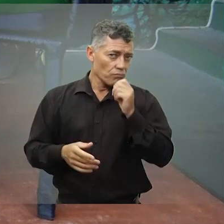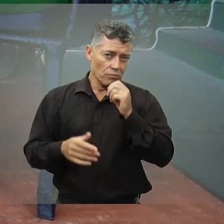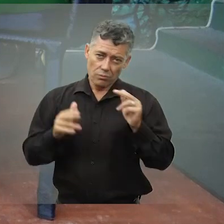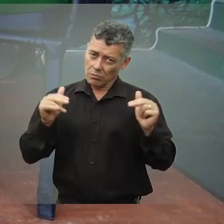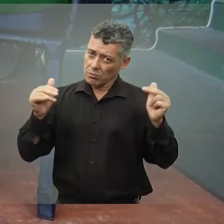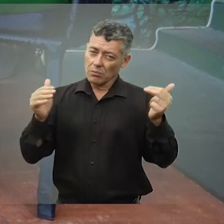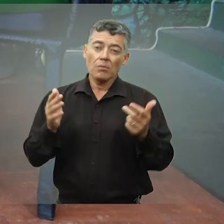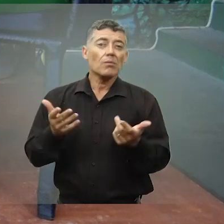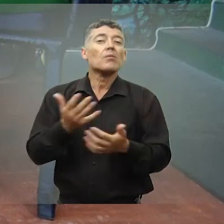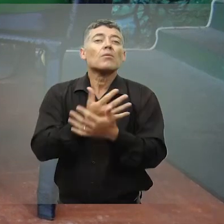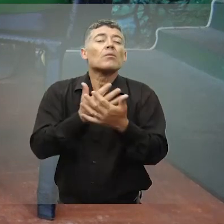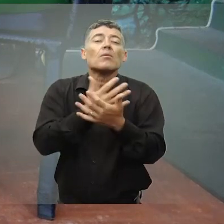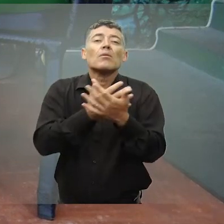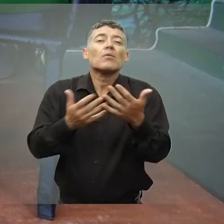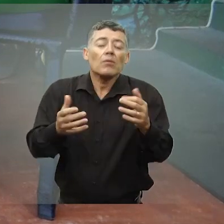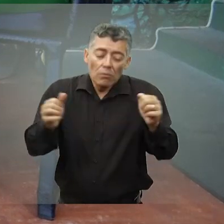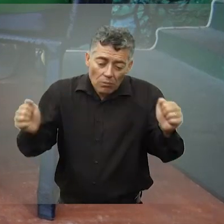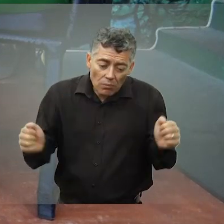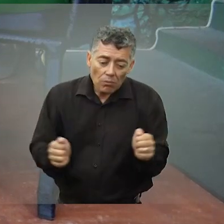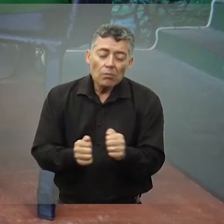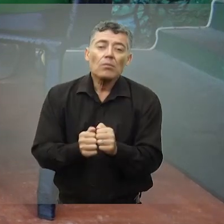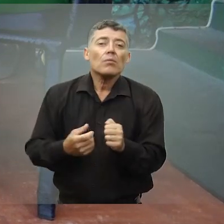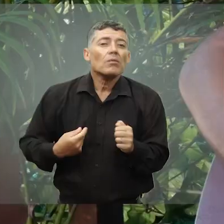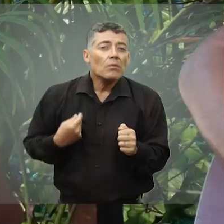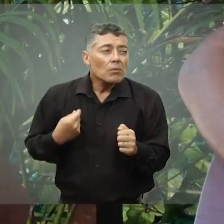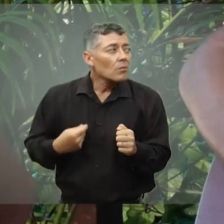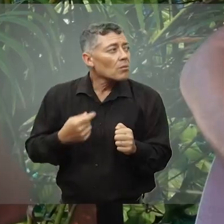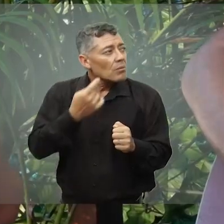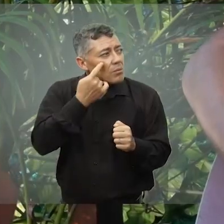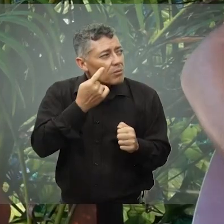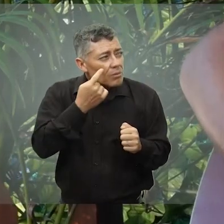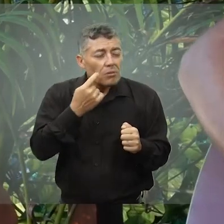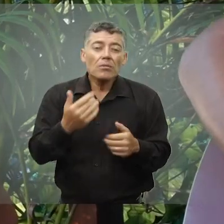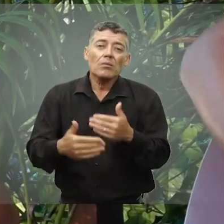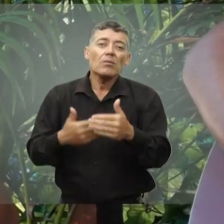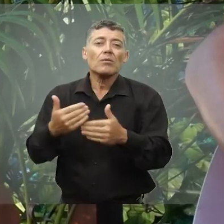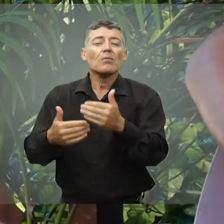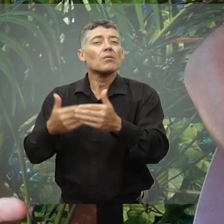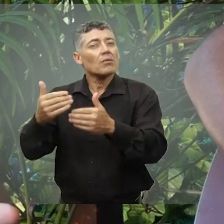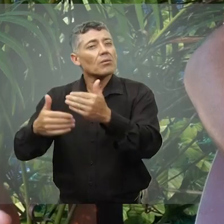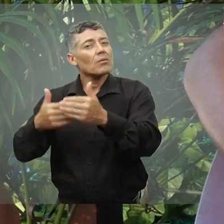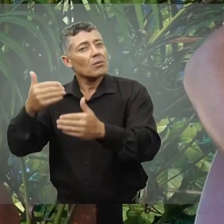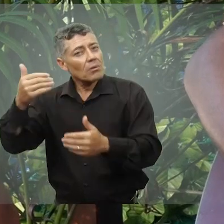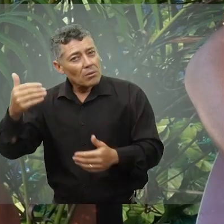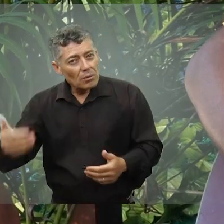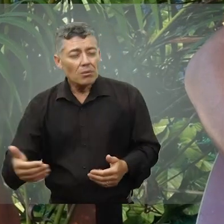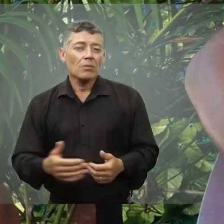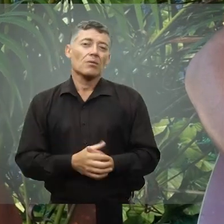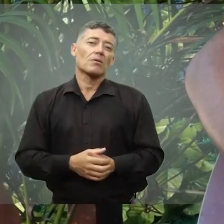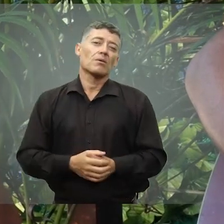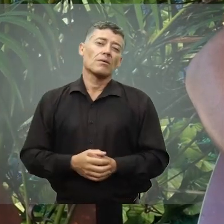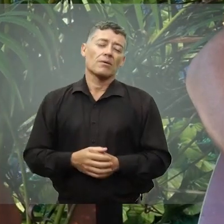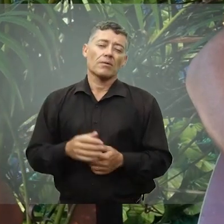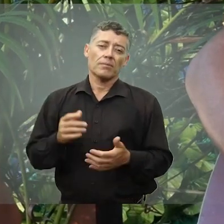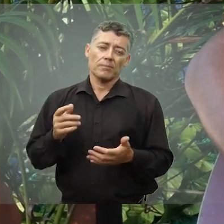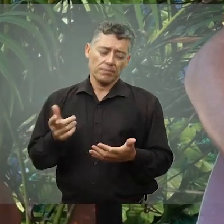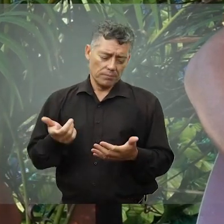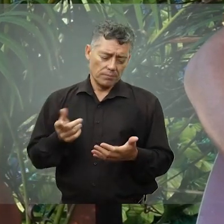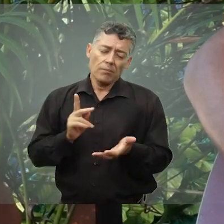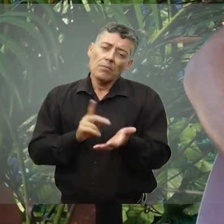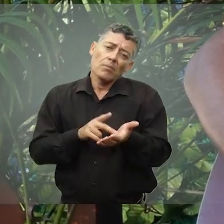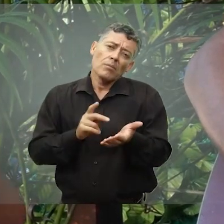Você tá cantando, começou a juntar gente, vizinho veio ver. Daí pra frente, foram, na